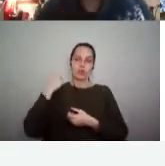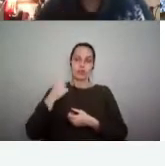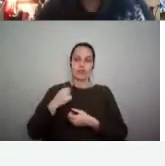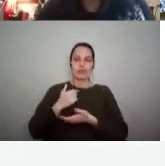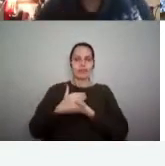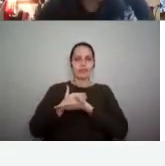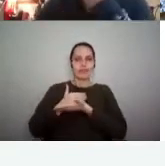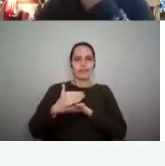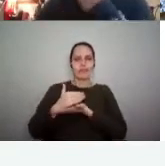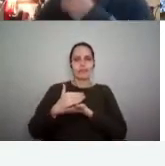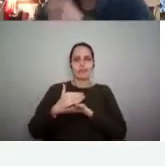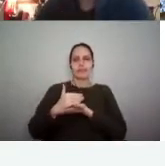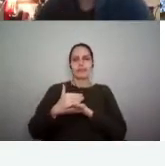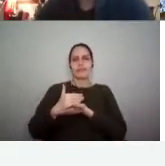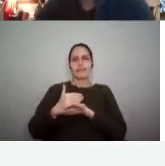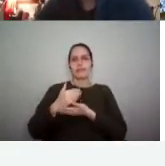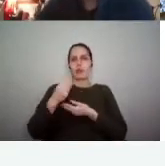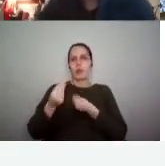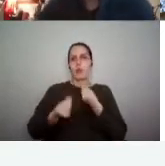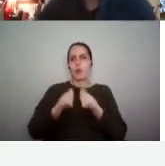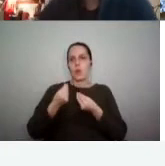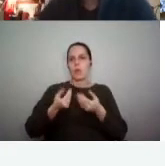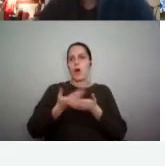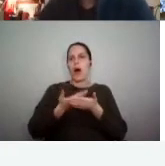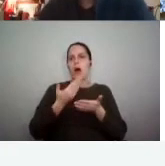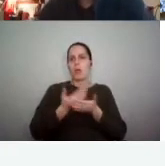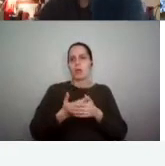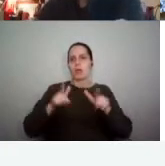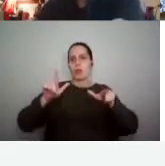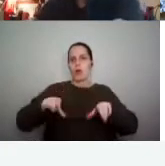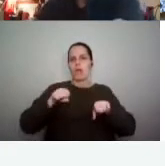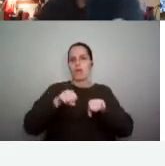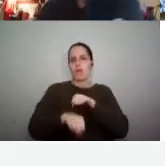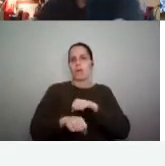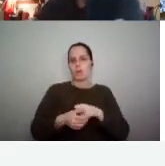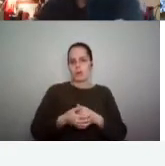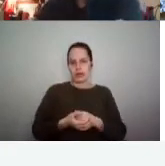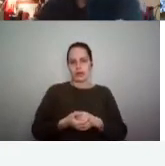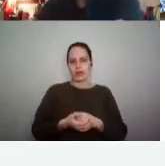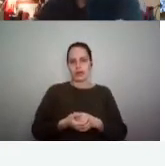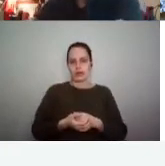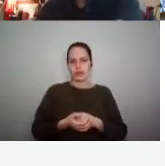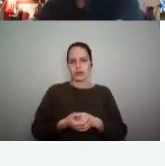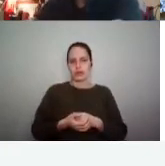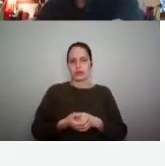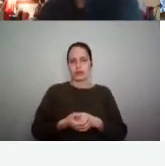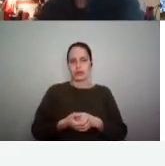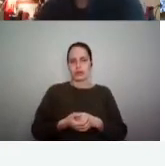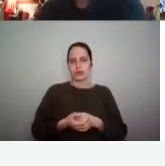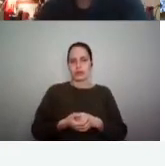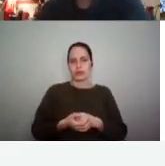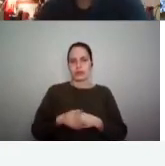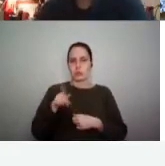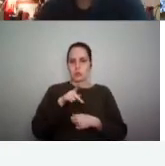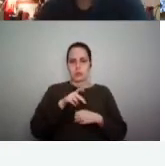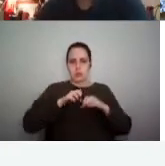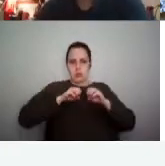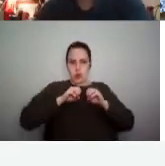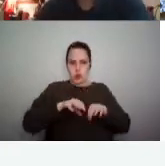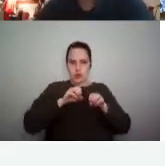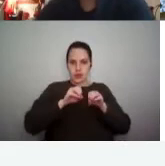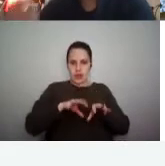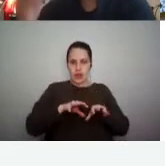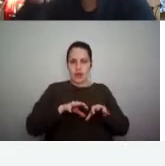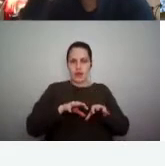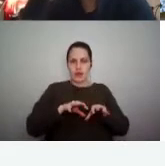aula como espaço de formação? E se essa docência, que docência é construída